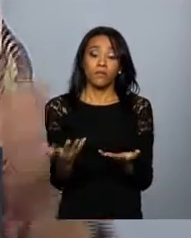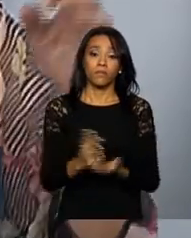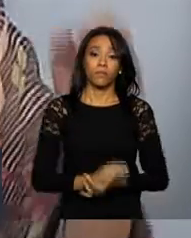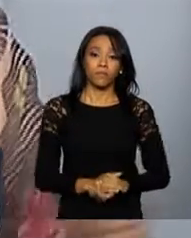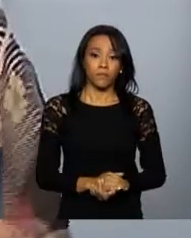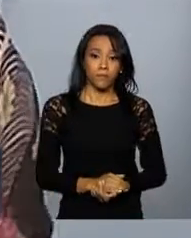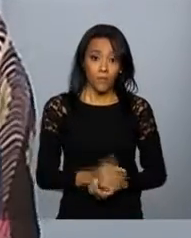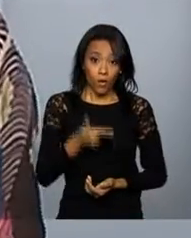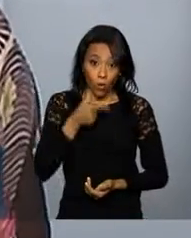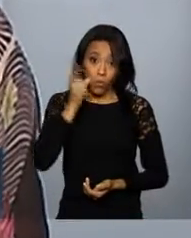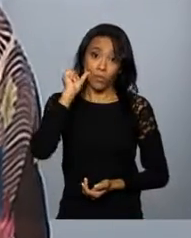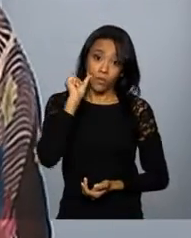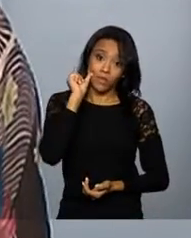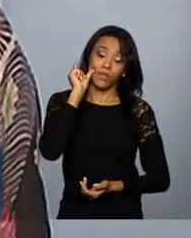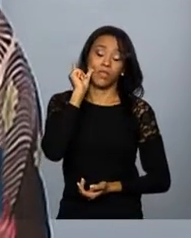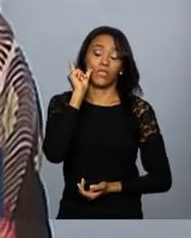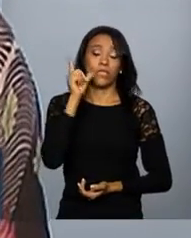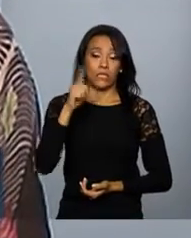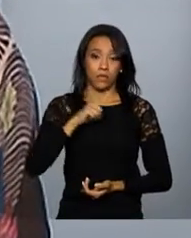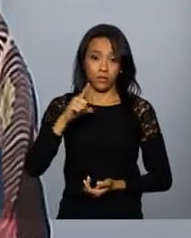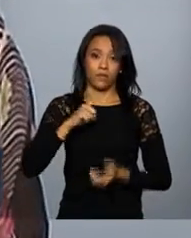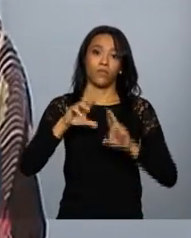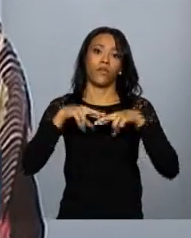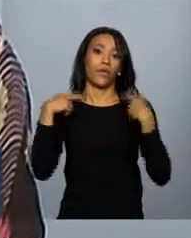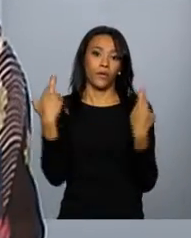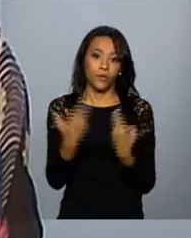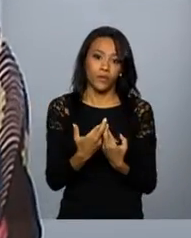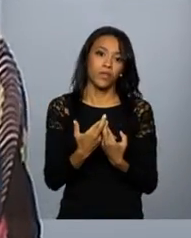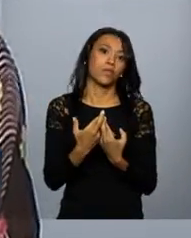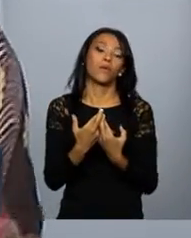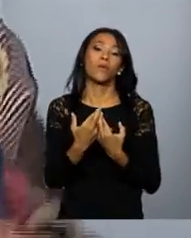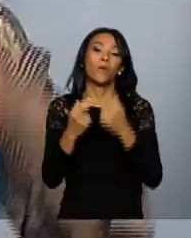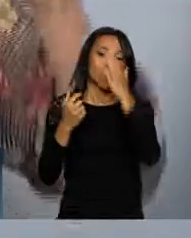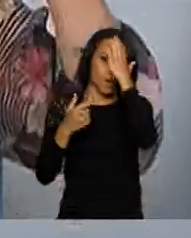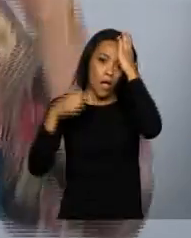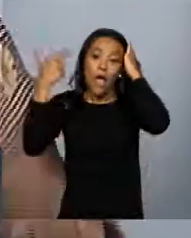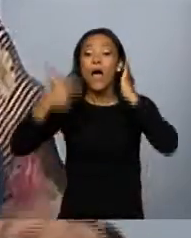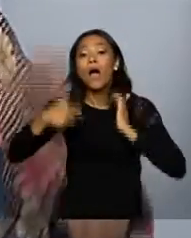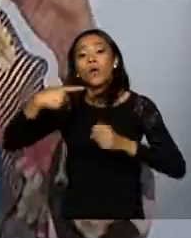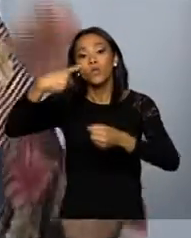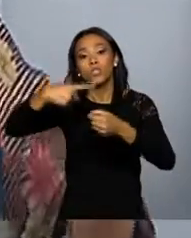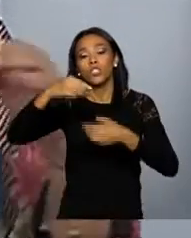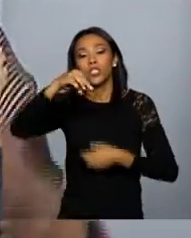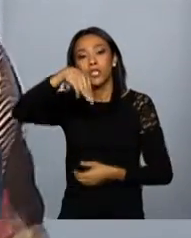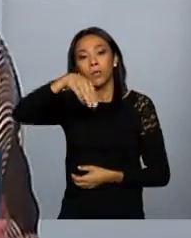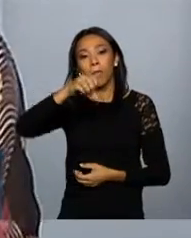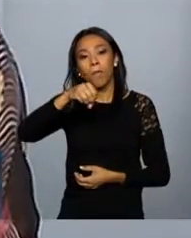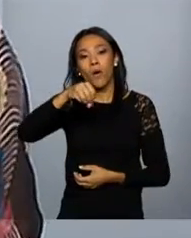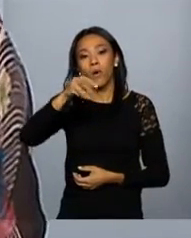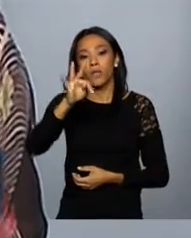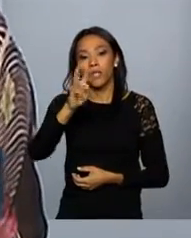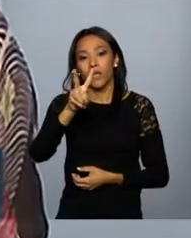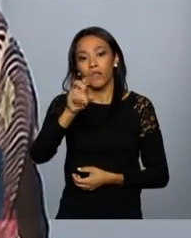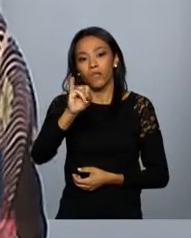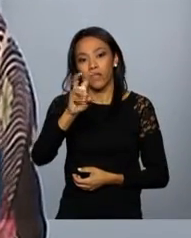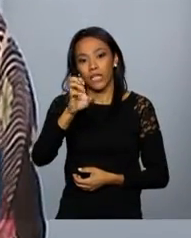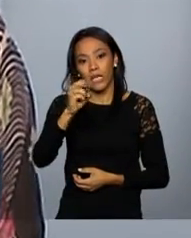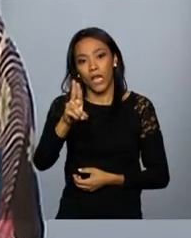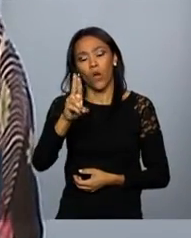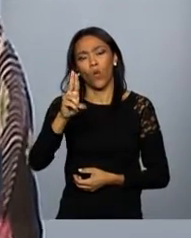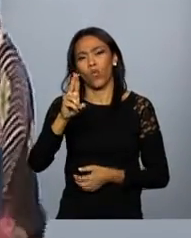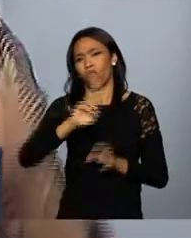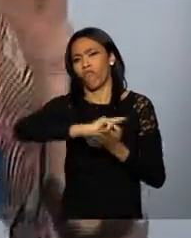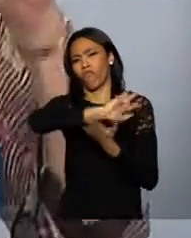disso, ontem houve uma reunião lá em Montevidéu com todos os países da América